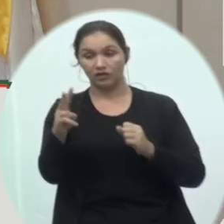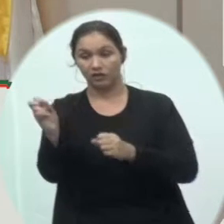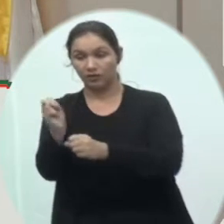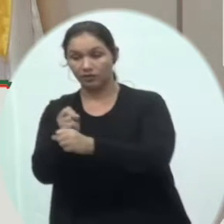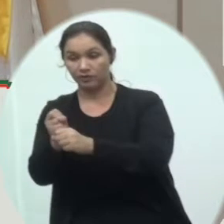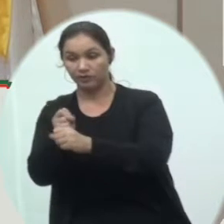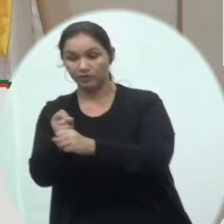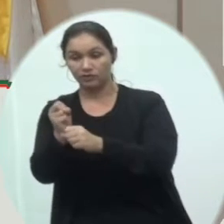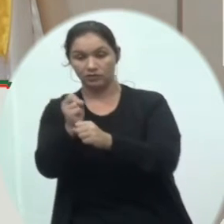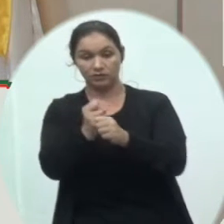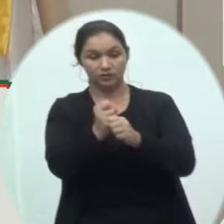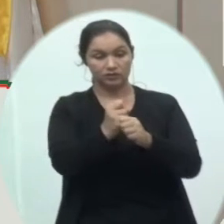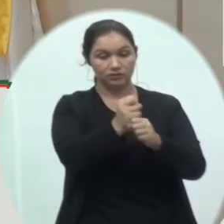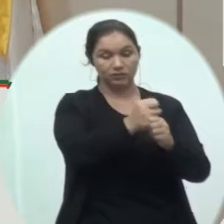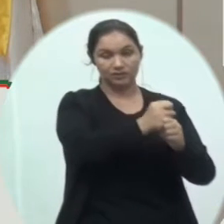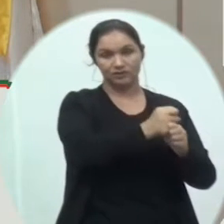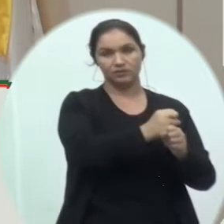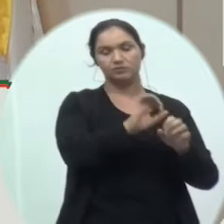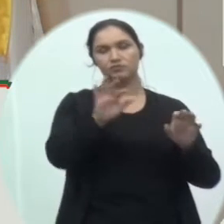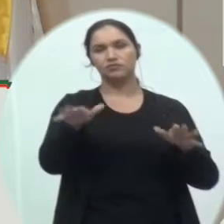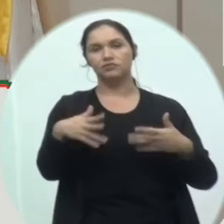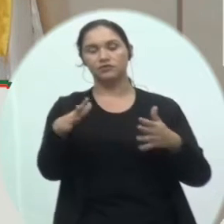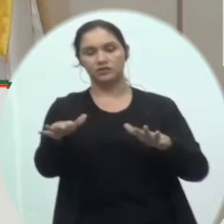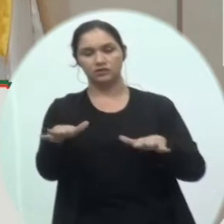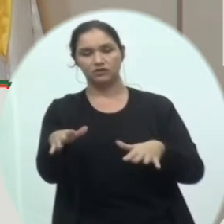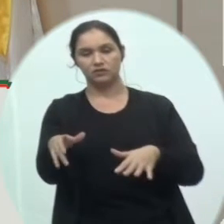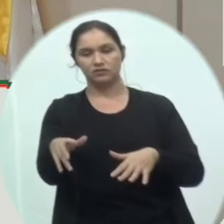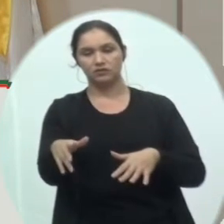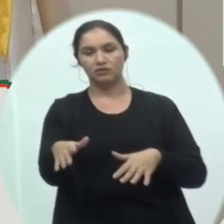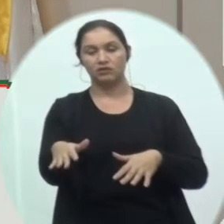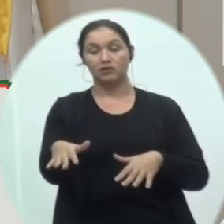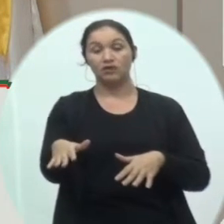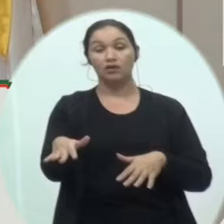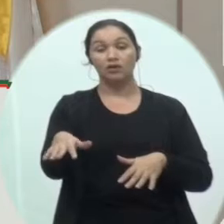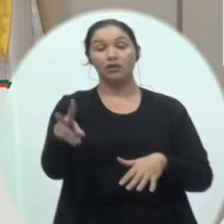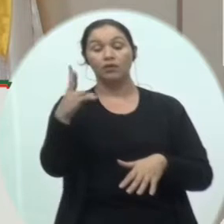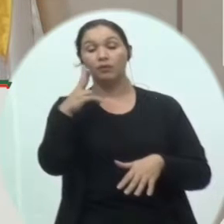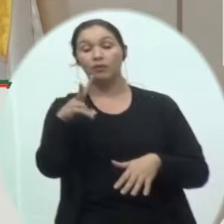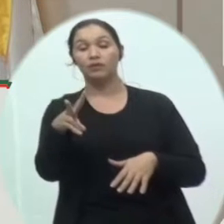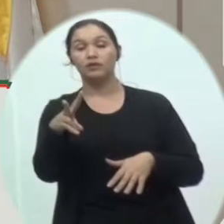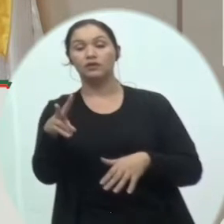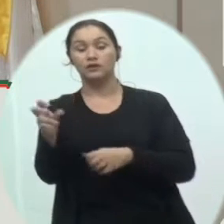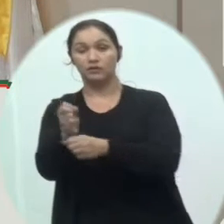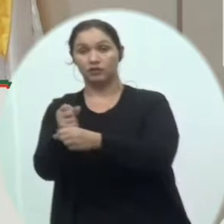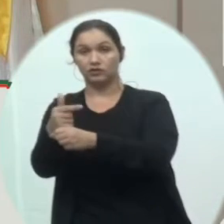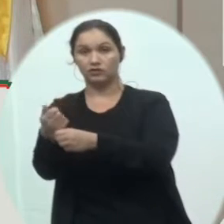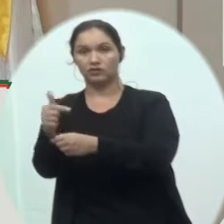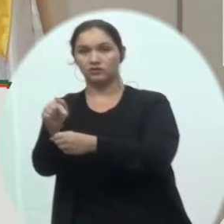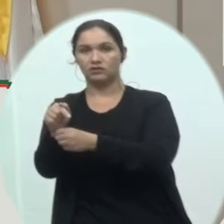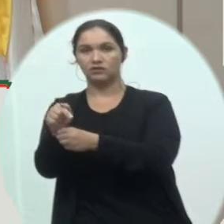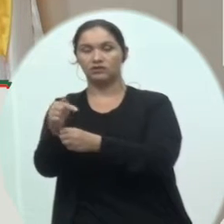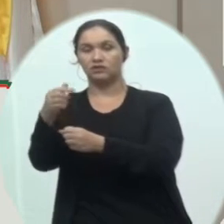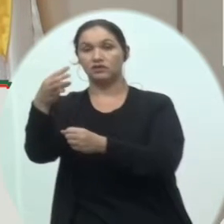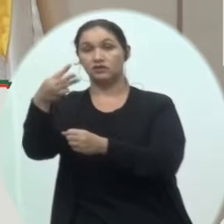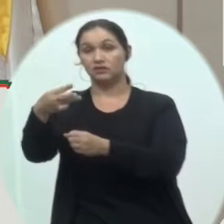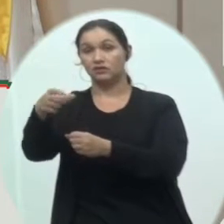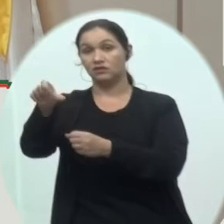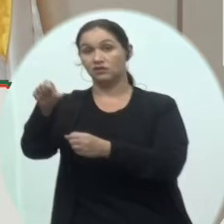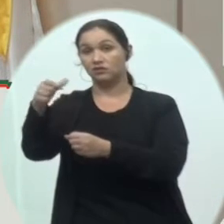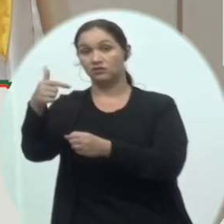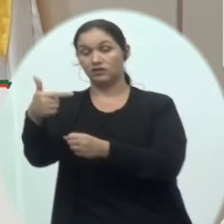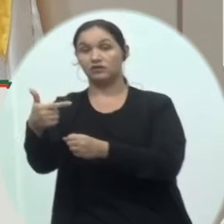na Câmara de Vereadores. Eu estava observando, no ano de 2017, foram 392 requerimentos que esta